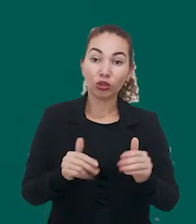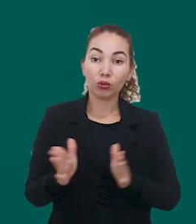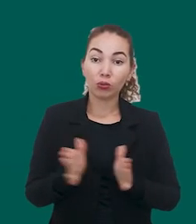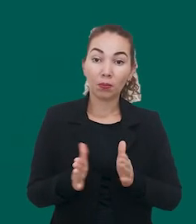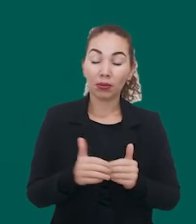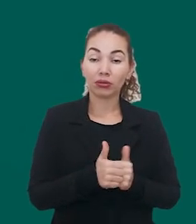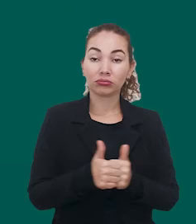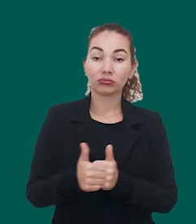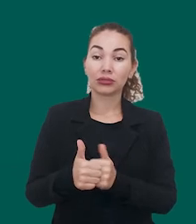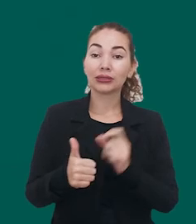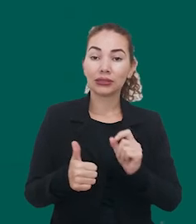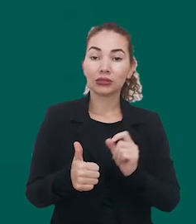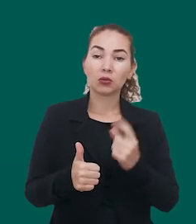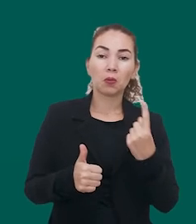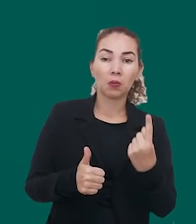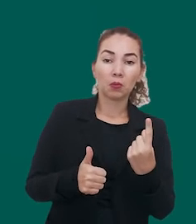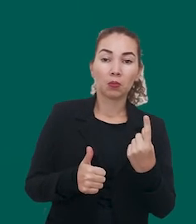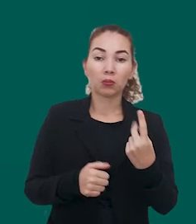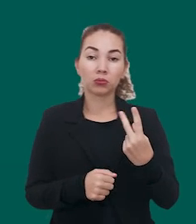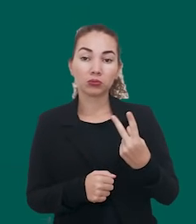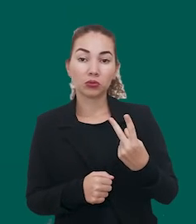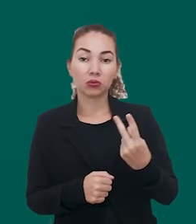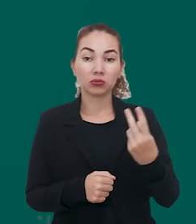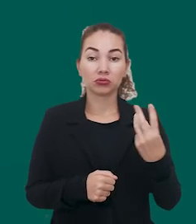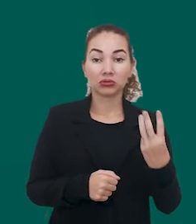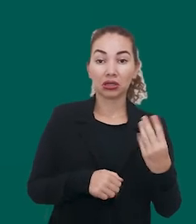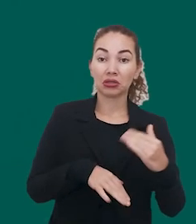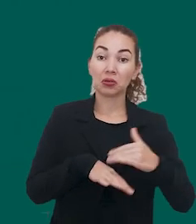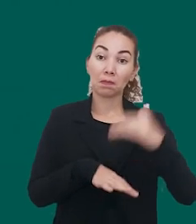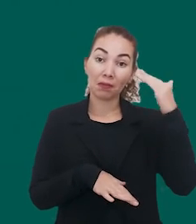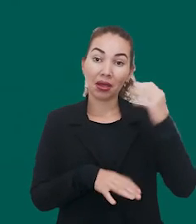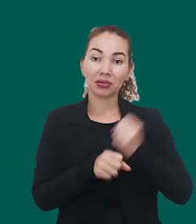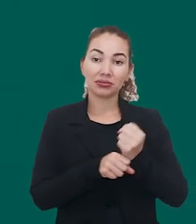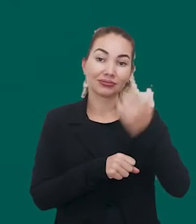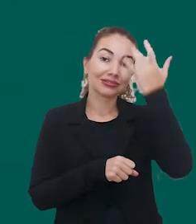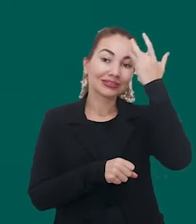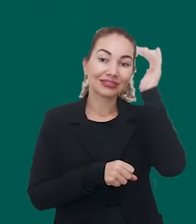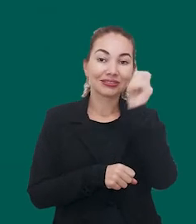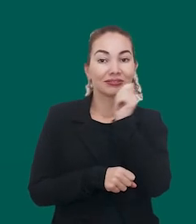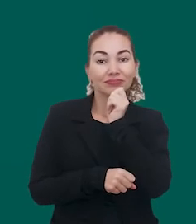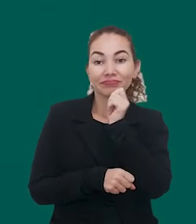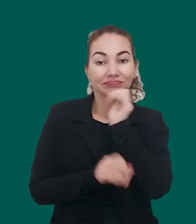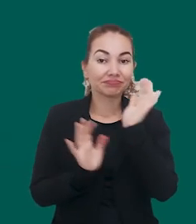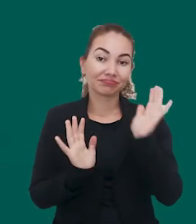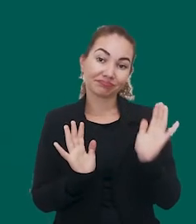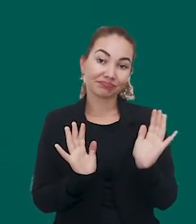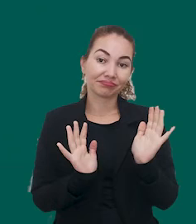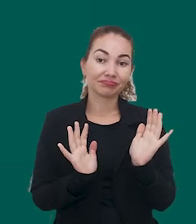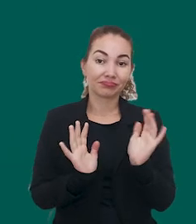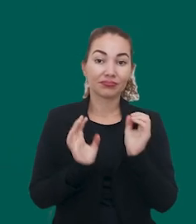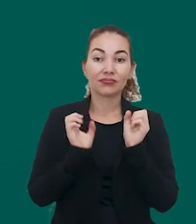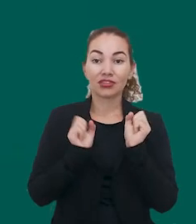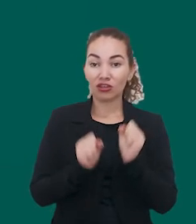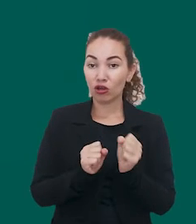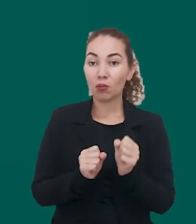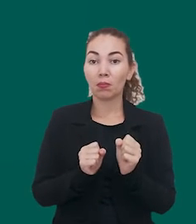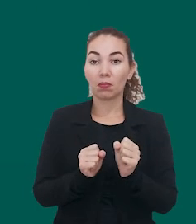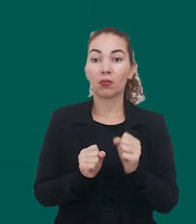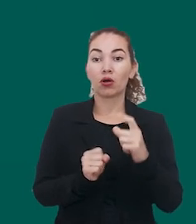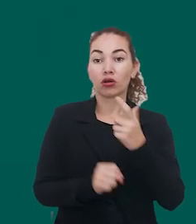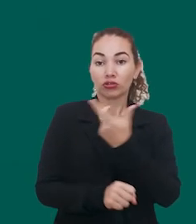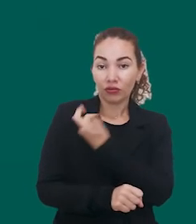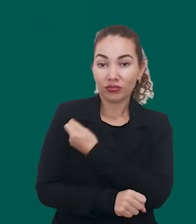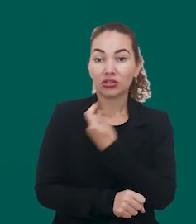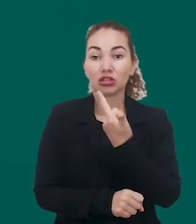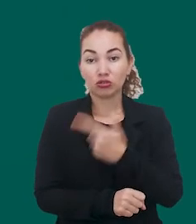acompanhamento. Se isso vai durar 1 ano, se vai durar 2, ou se vai durar mais, a gente ainda não tem como saber. Né? Pode ser sim que a gente tenha que